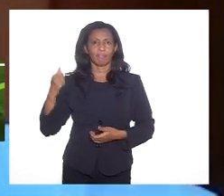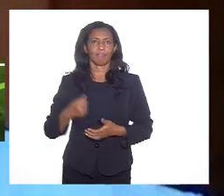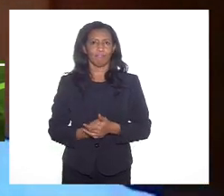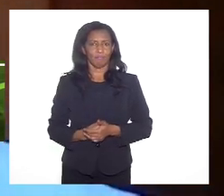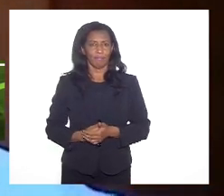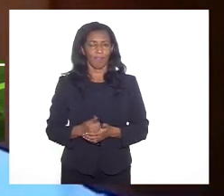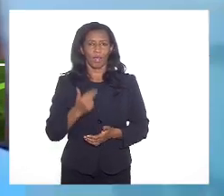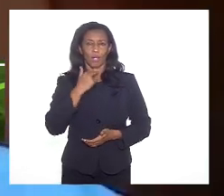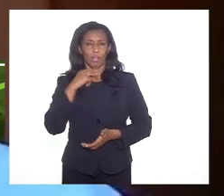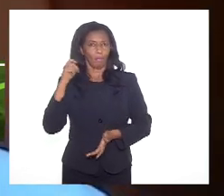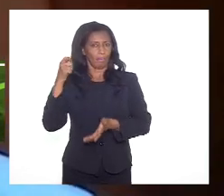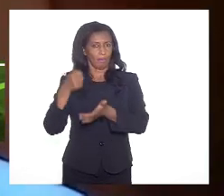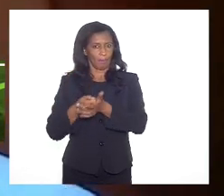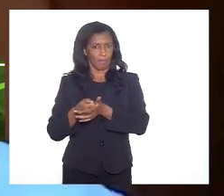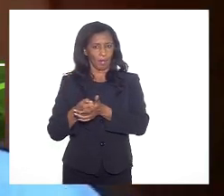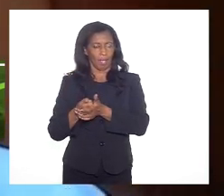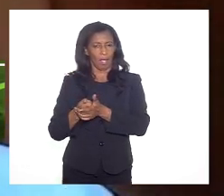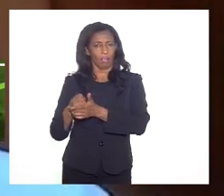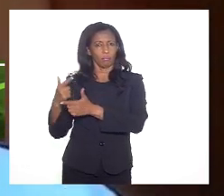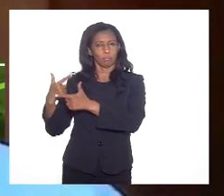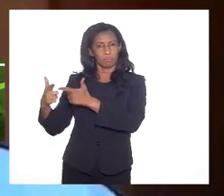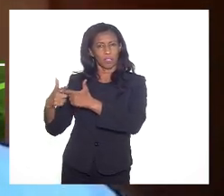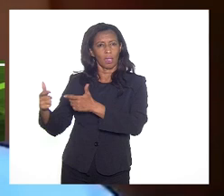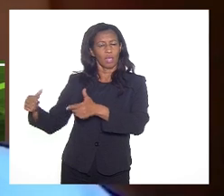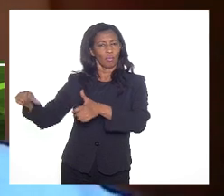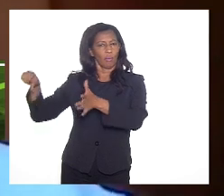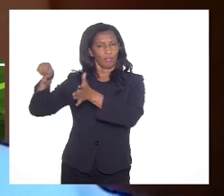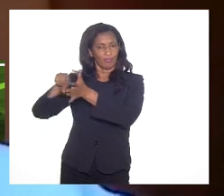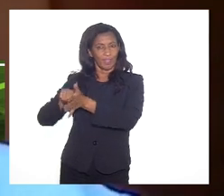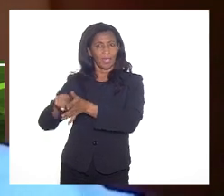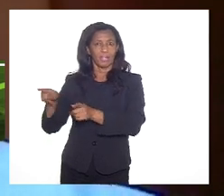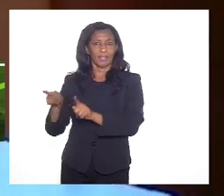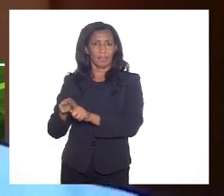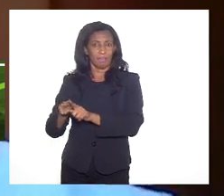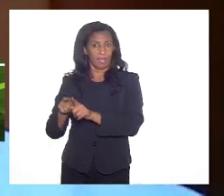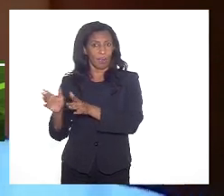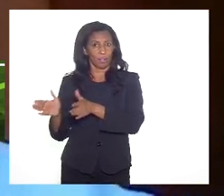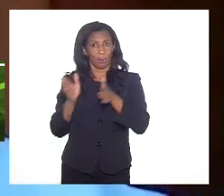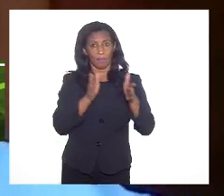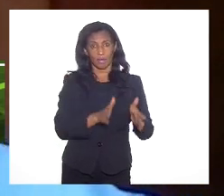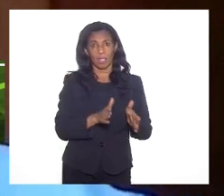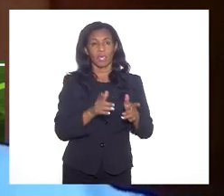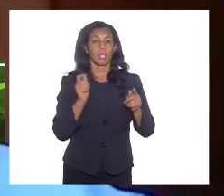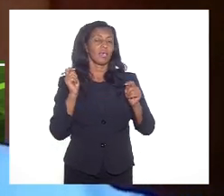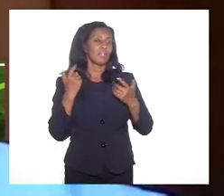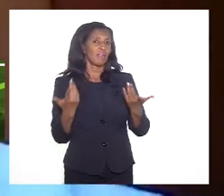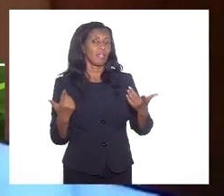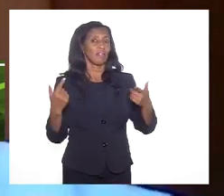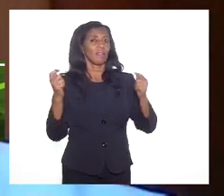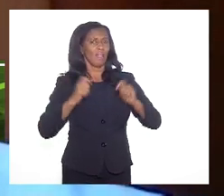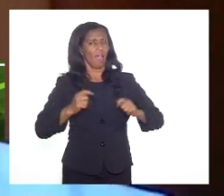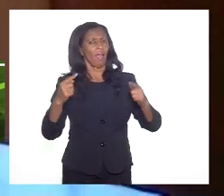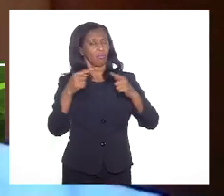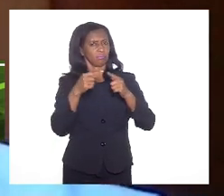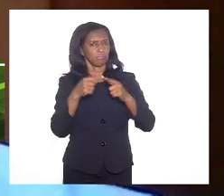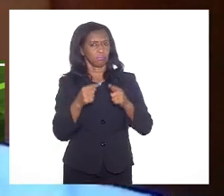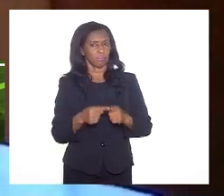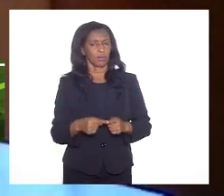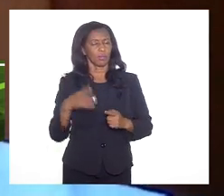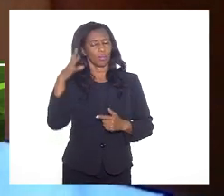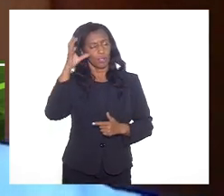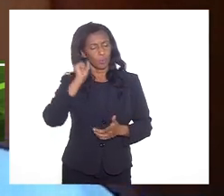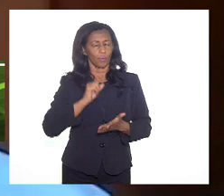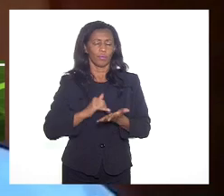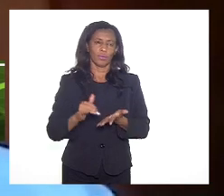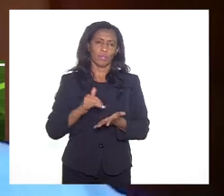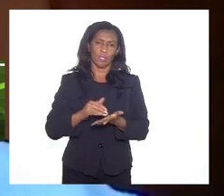impagável, enfim, massas falidas, inclusive, mas a outra, uma parte, uma parcela dessa dívida que é abordável. Então, queria ouvir também um pouco o secretário sobre isso,